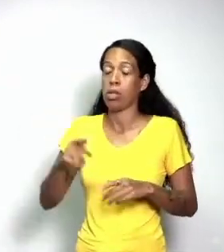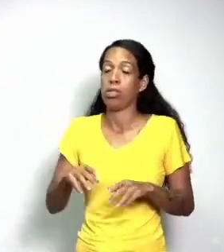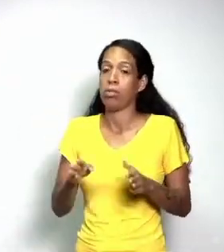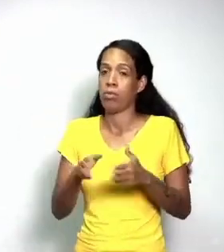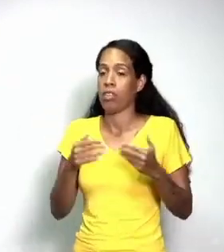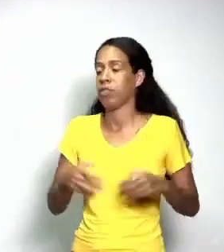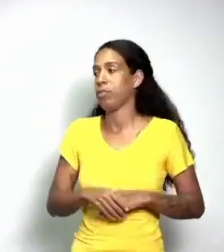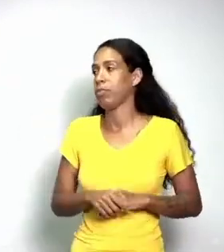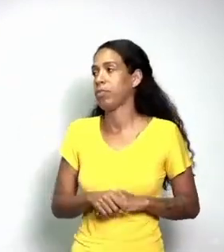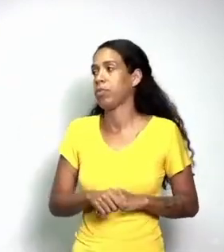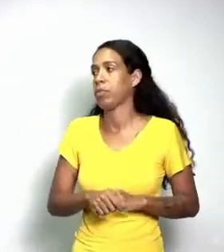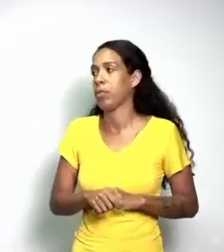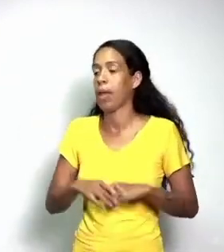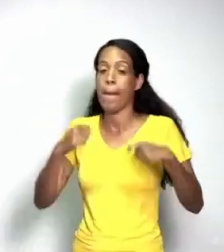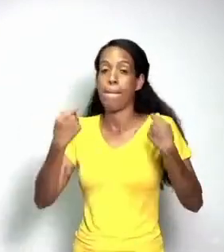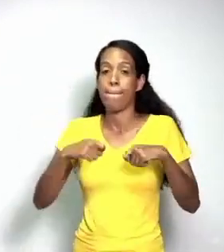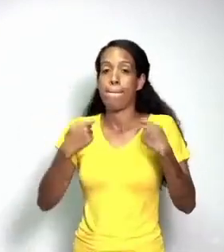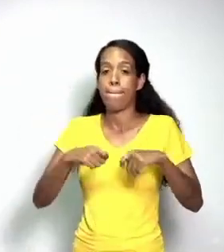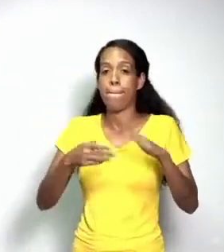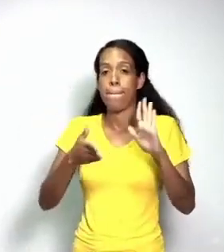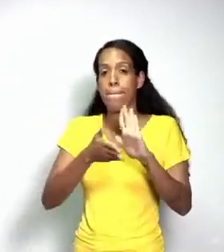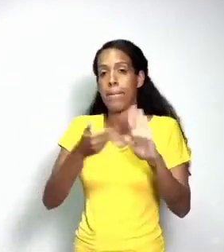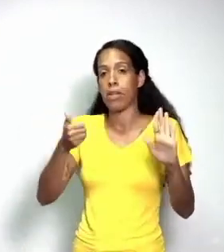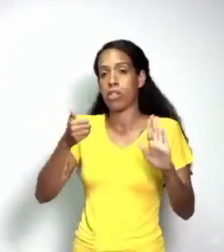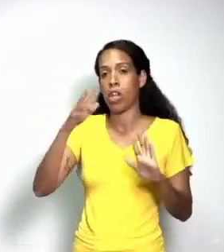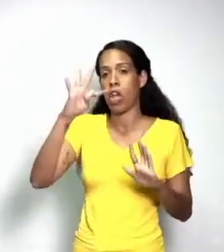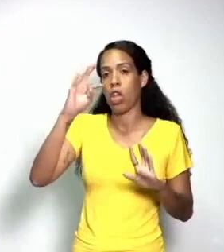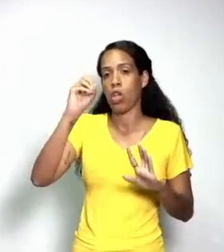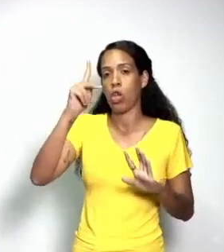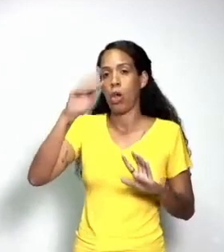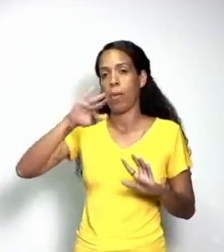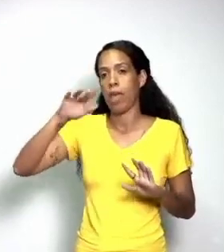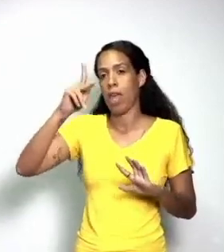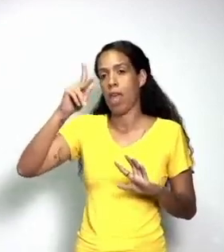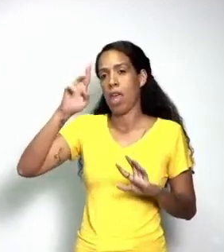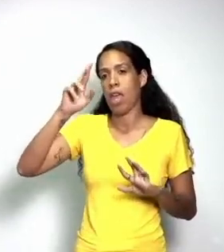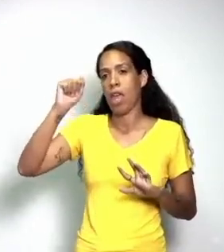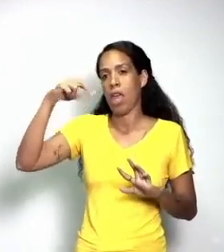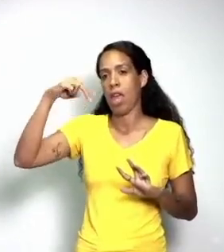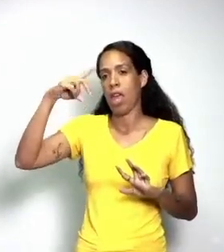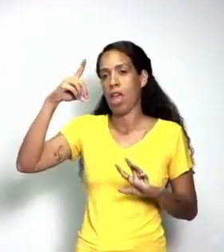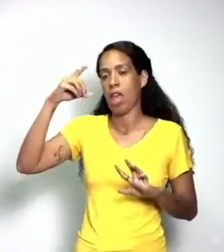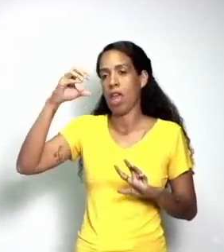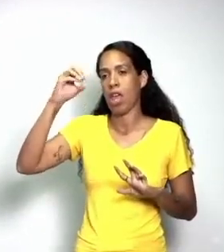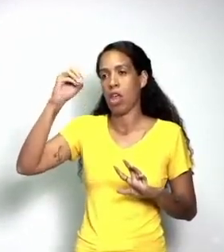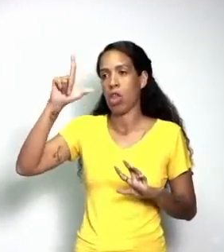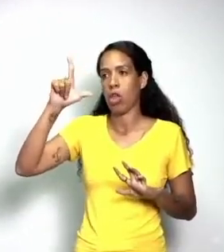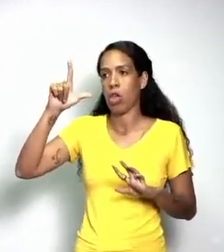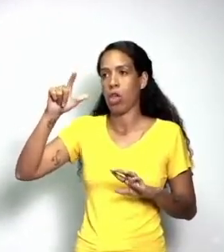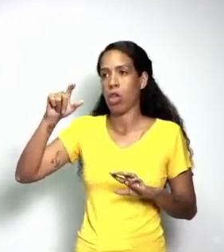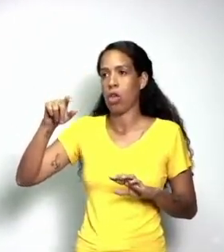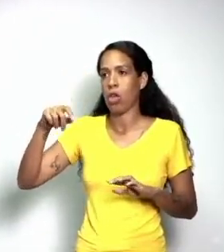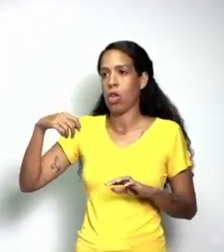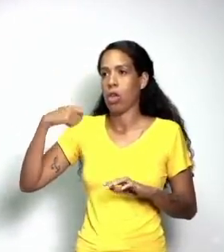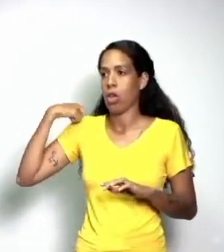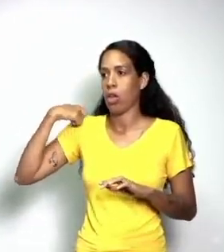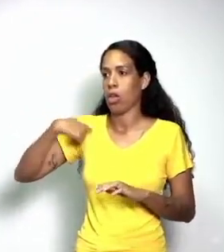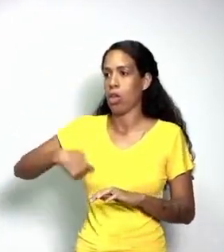E precisa tirar o top handle para que a câmera caiba no case? Sim, precisa.